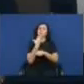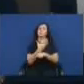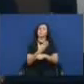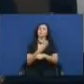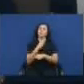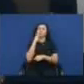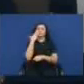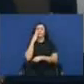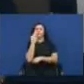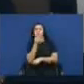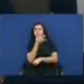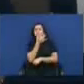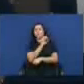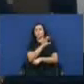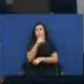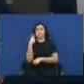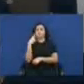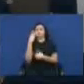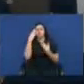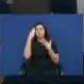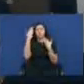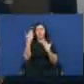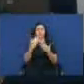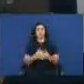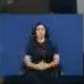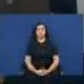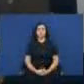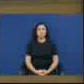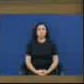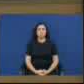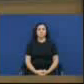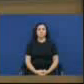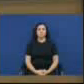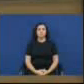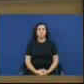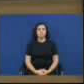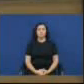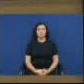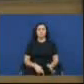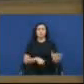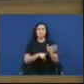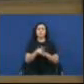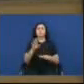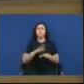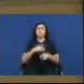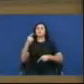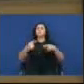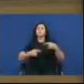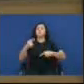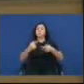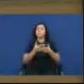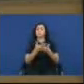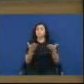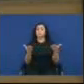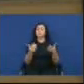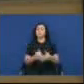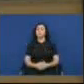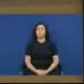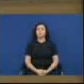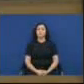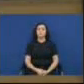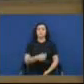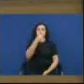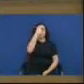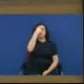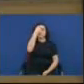de ouvir os vereadores. Agradeço muito. Obrigado, senhor presidente. Mais algum vereador para discutir o requerimento? Com a palavra o